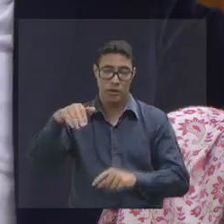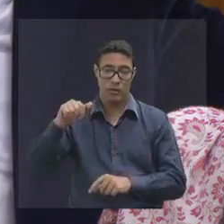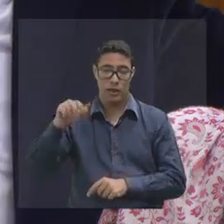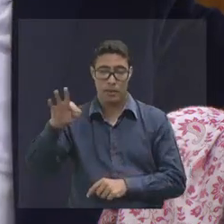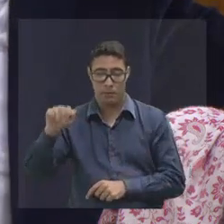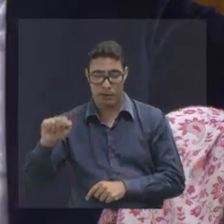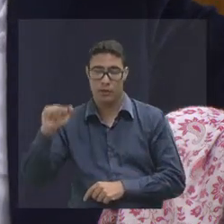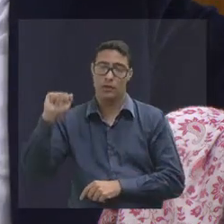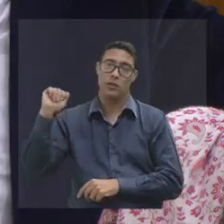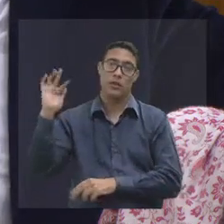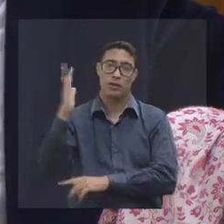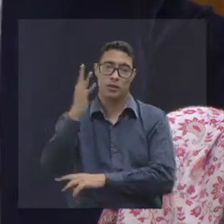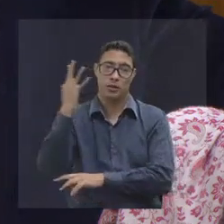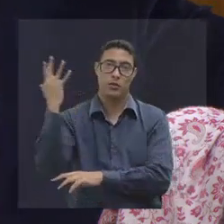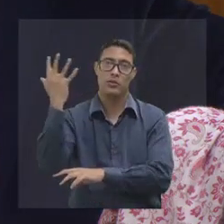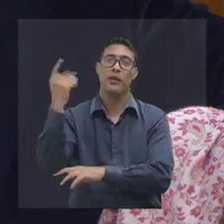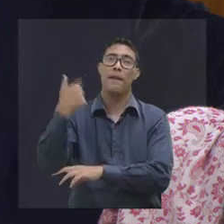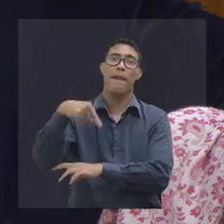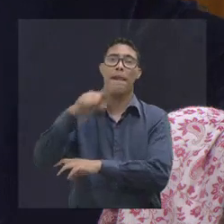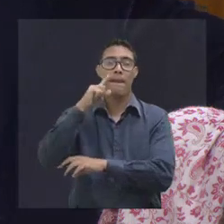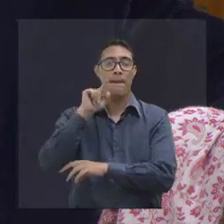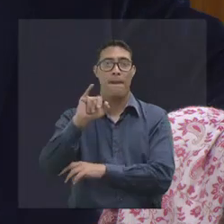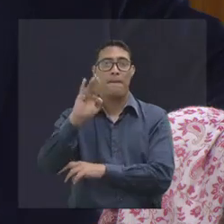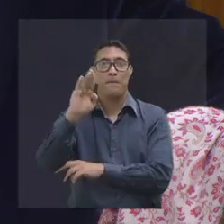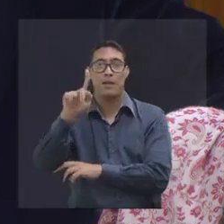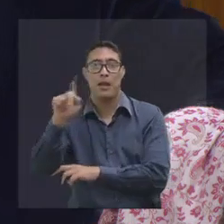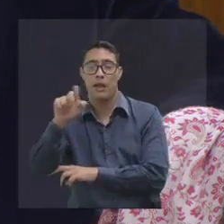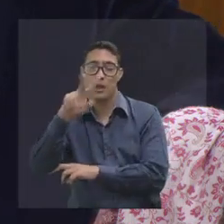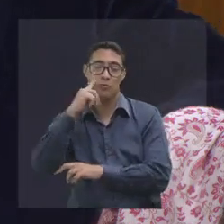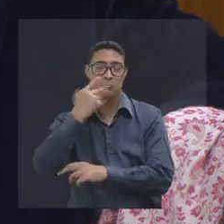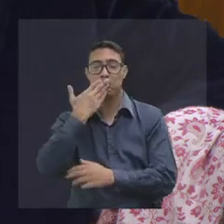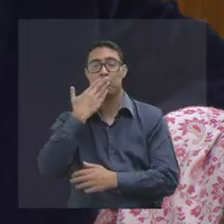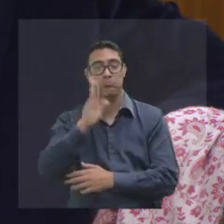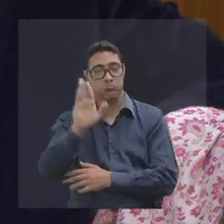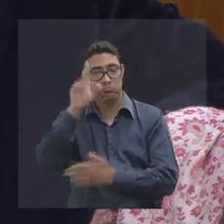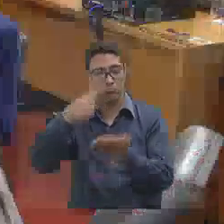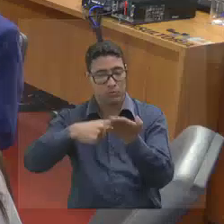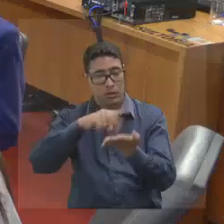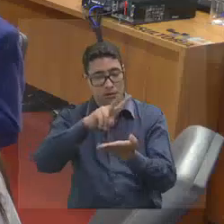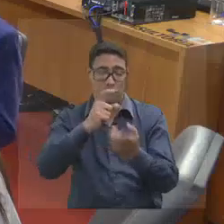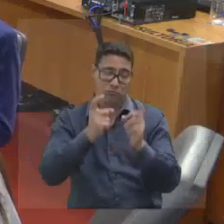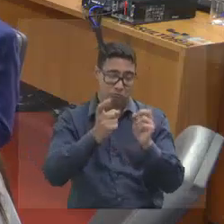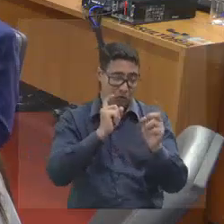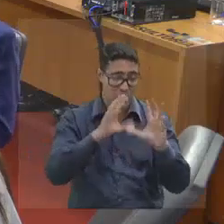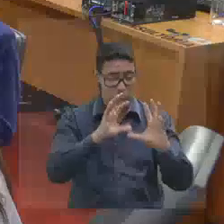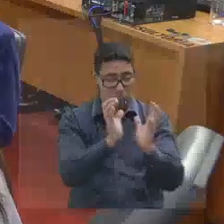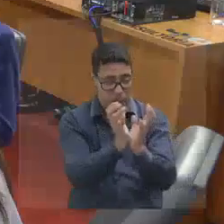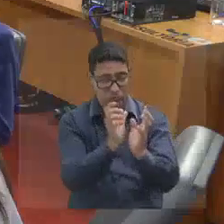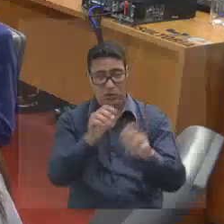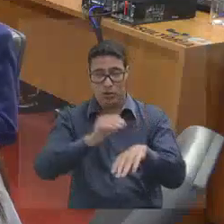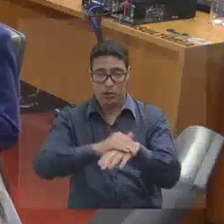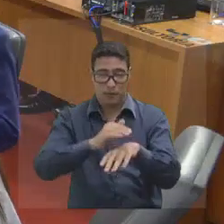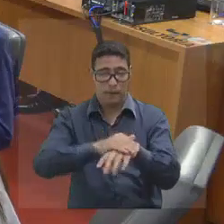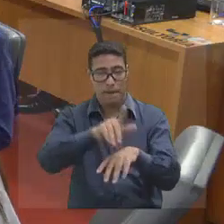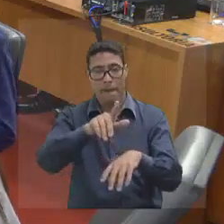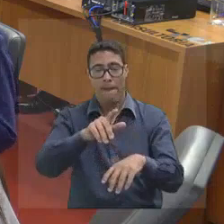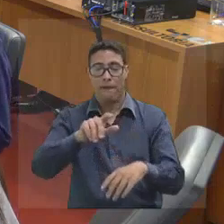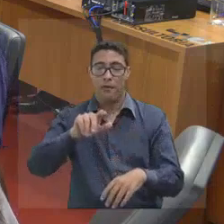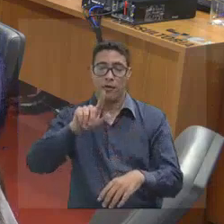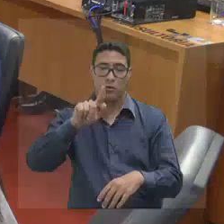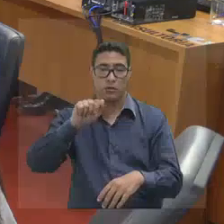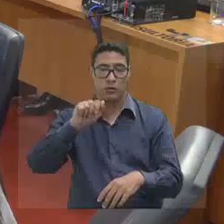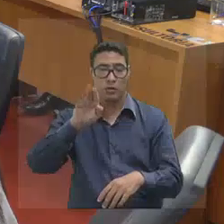e sobre o IBGE secretário me comprometo ajudar a gente pode tentar fazer uma reunião um conjunto entre o gabinete da deputada da sala aberta